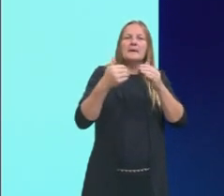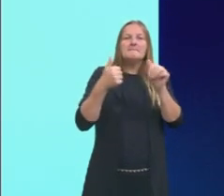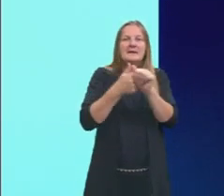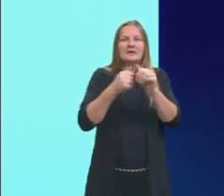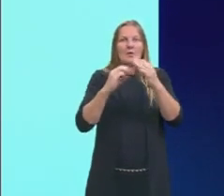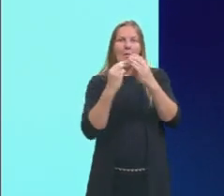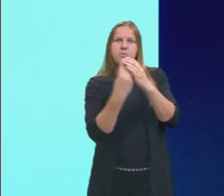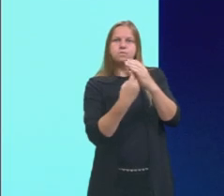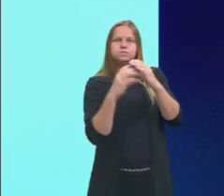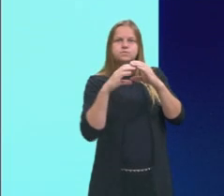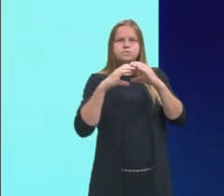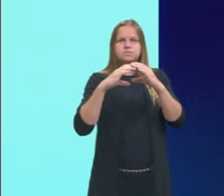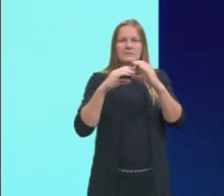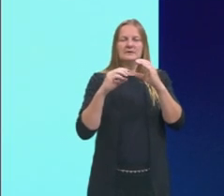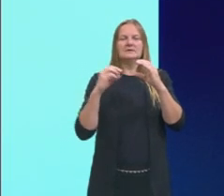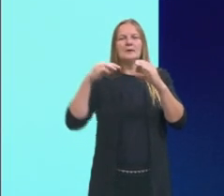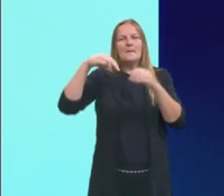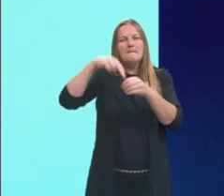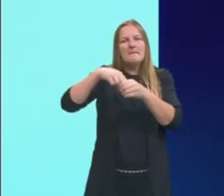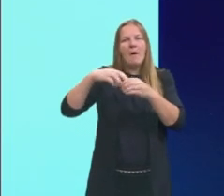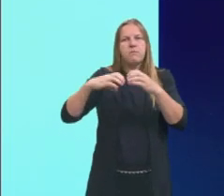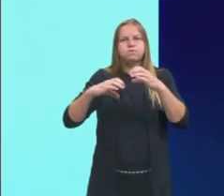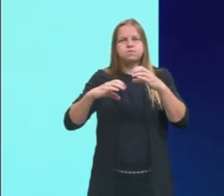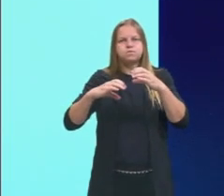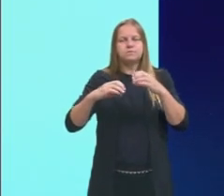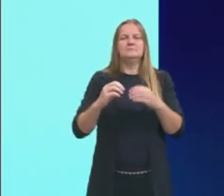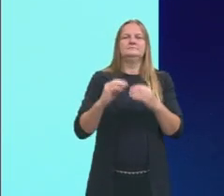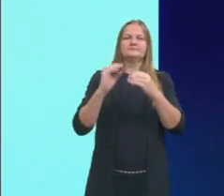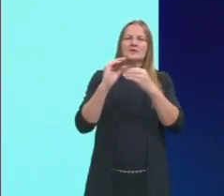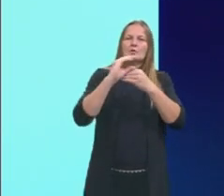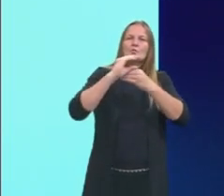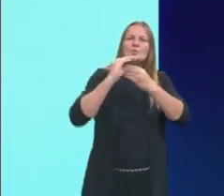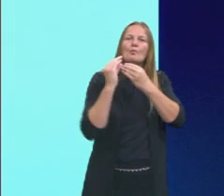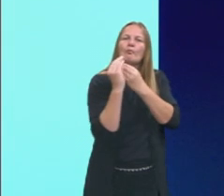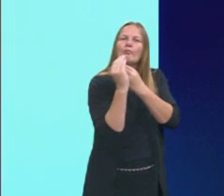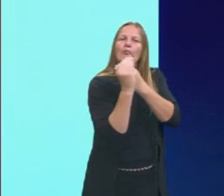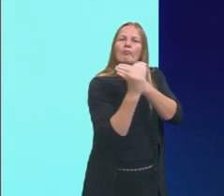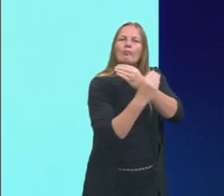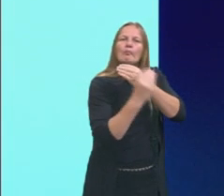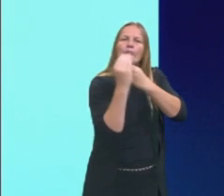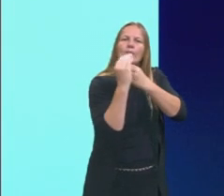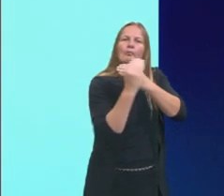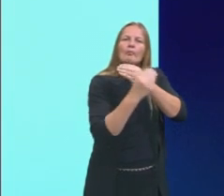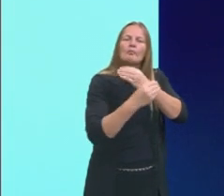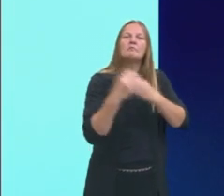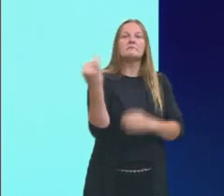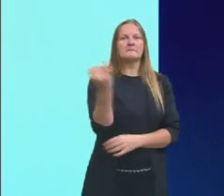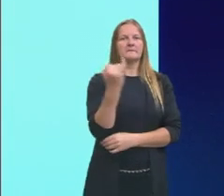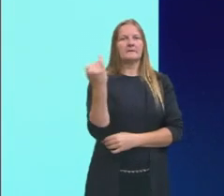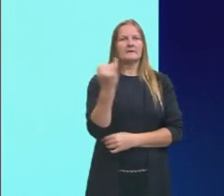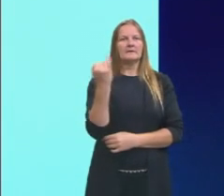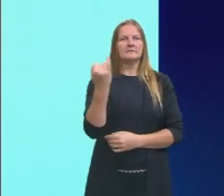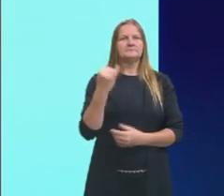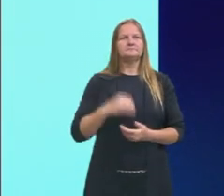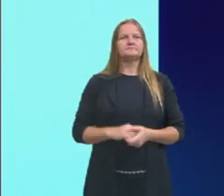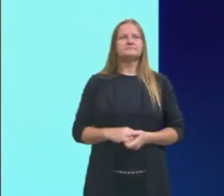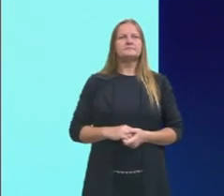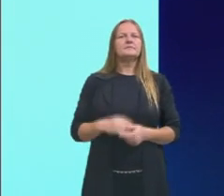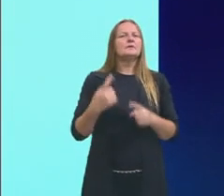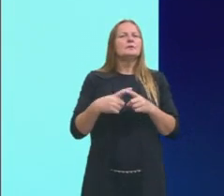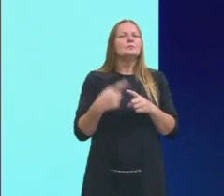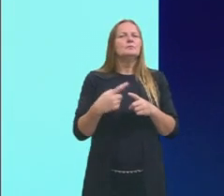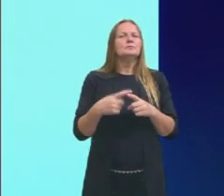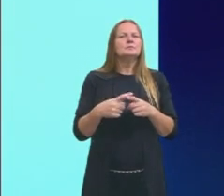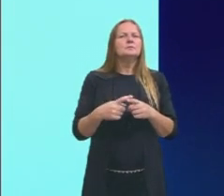camadas certo obrigado e a partir para nós aqui a relativamente é mais importante tá a gurizada porque